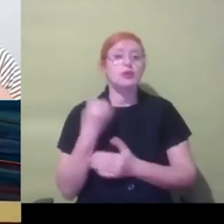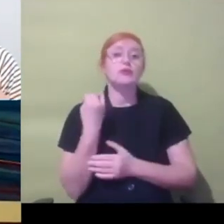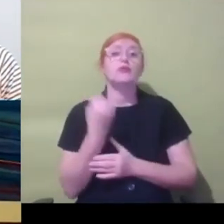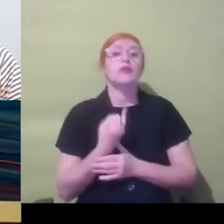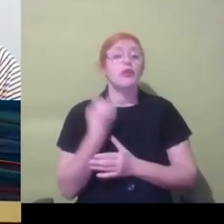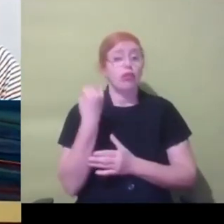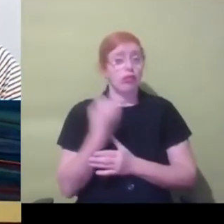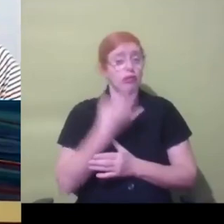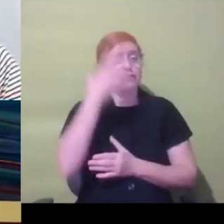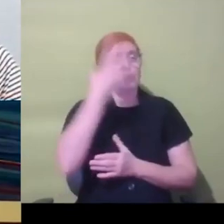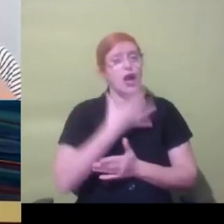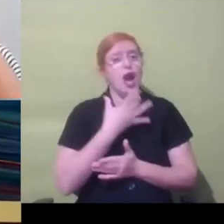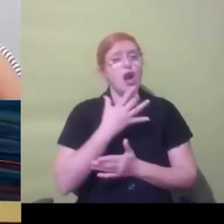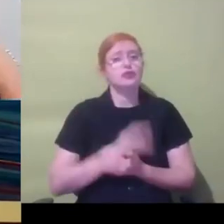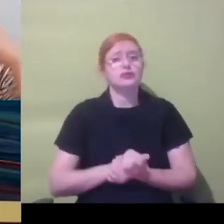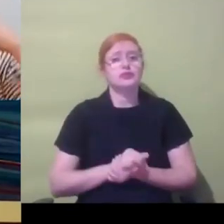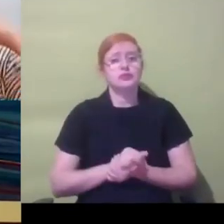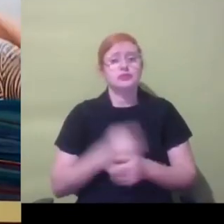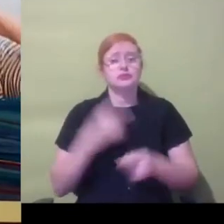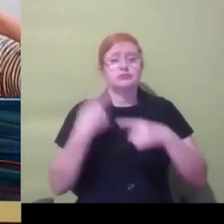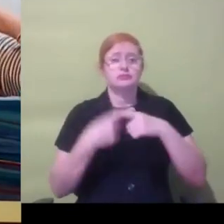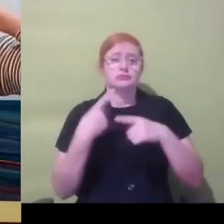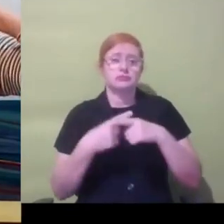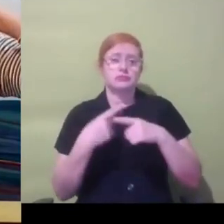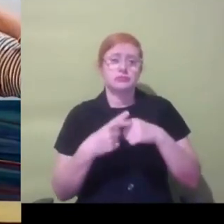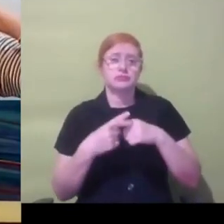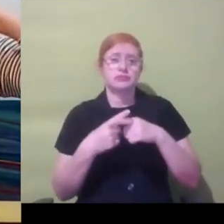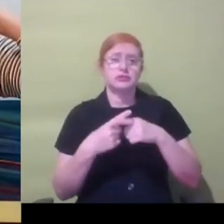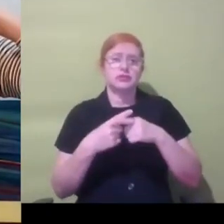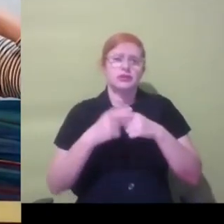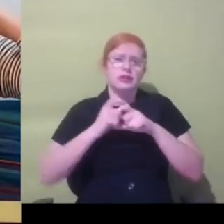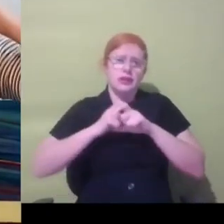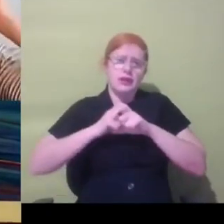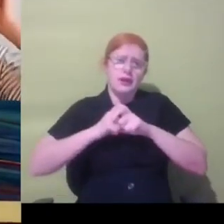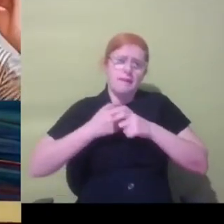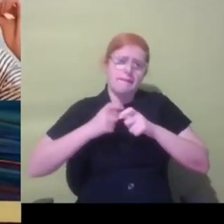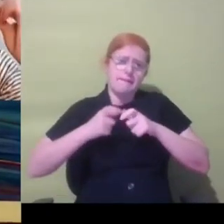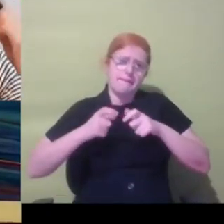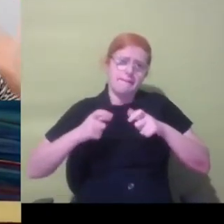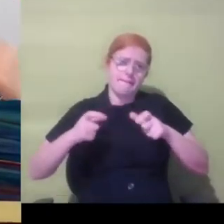muito importante, eu acho, que nos dá uma amplitude